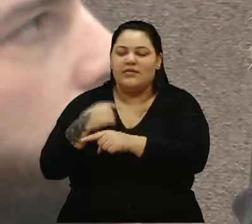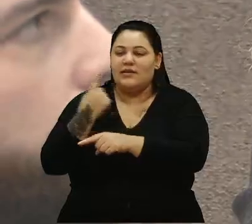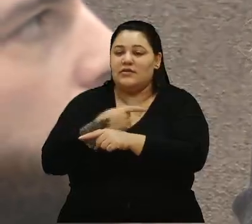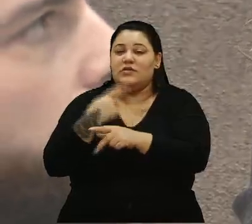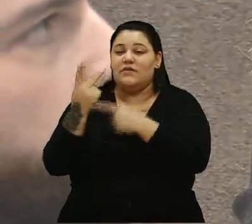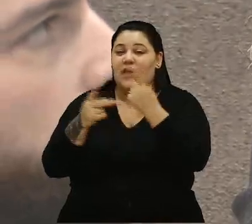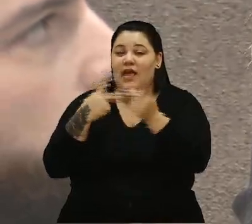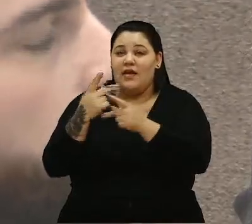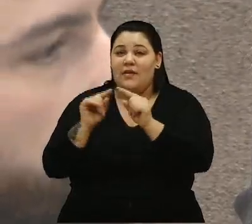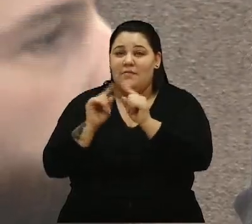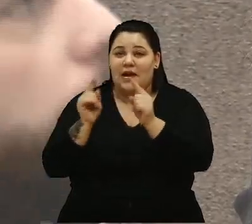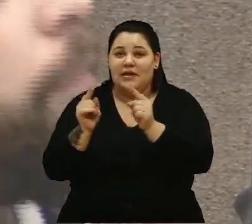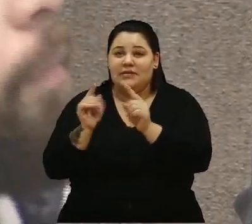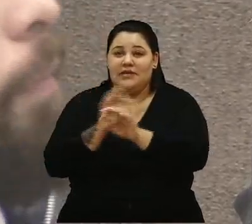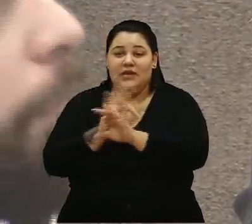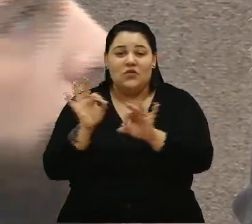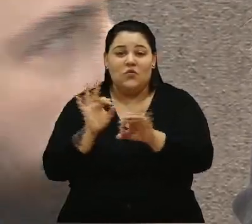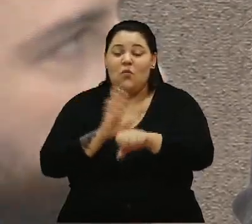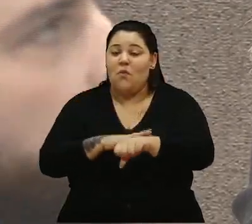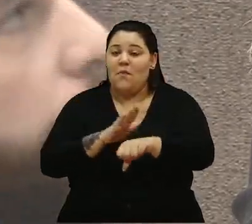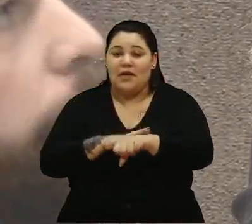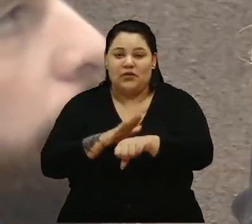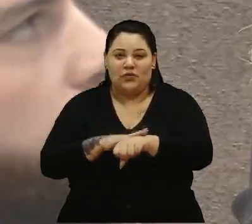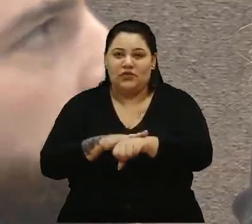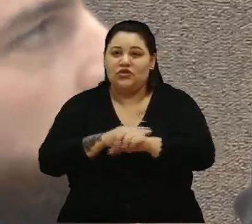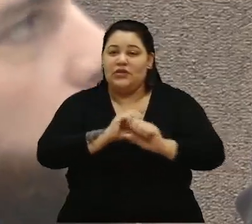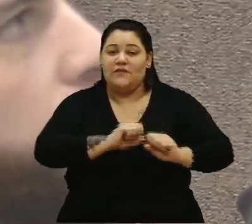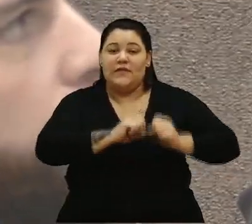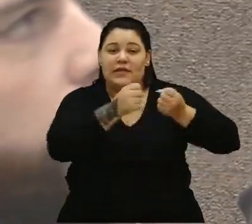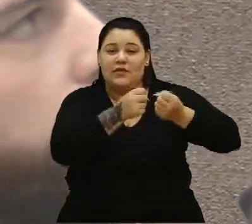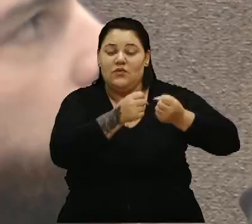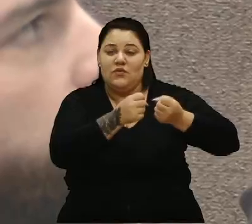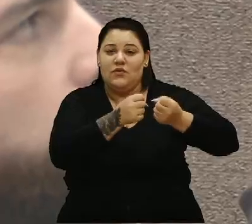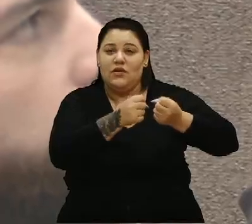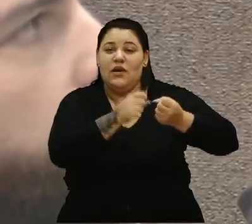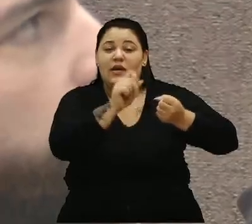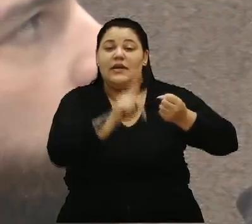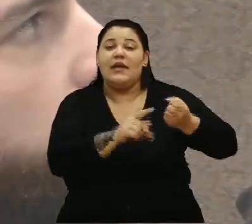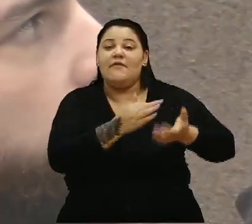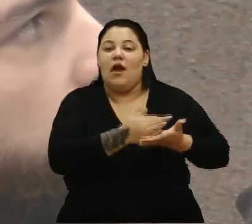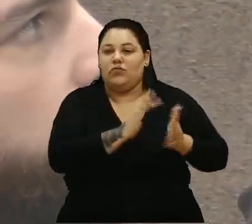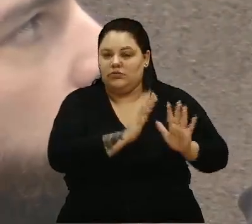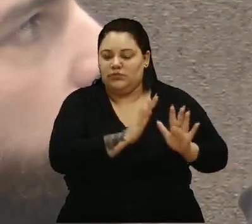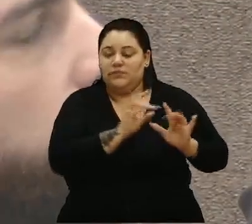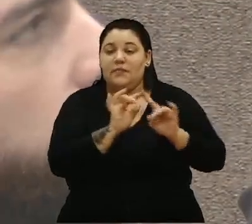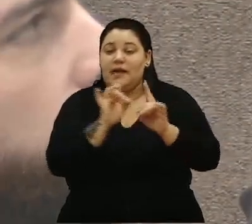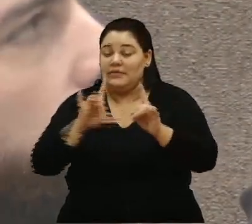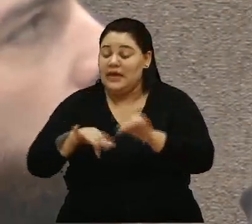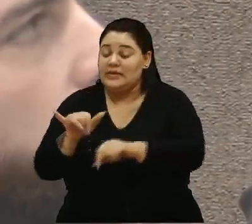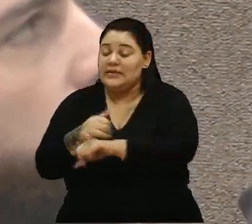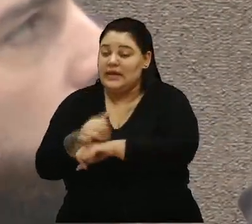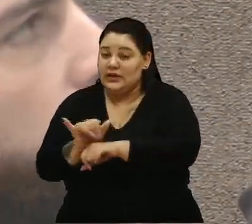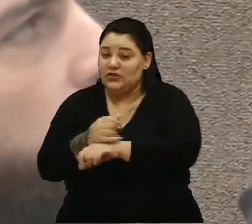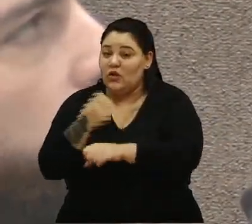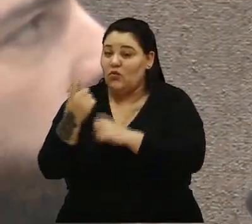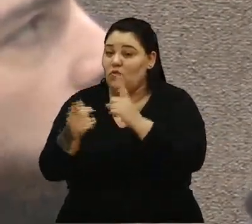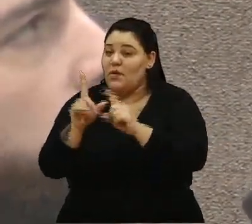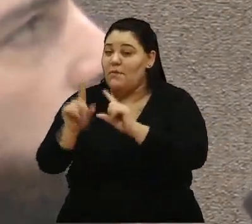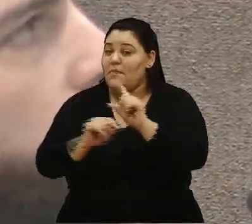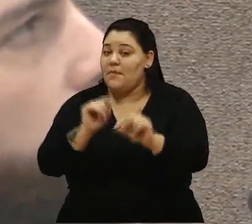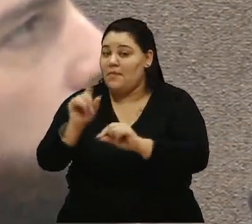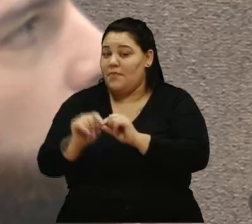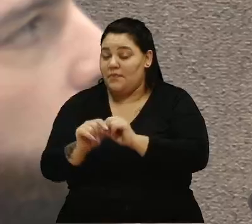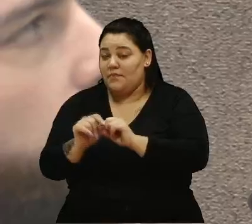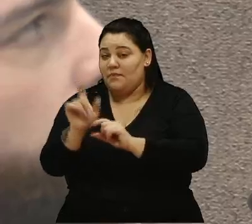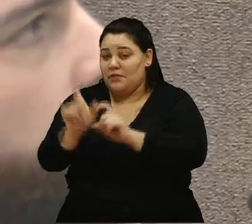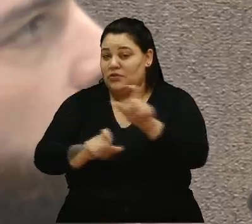nenhum momento defendemos quem falta, mas nós dissemos que existem alternativas para as pessoas que